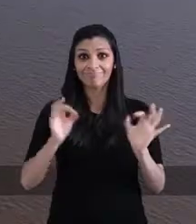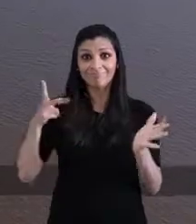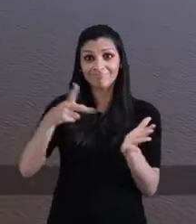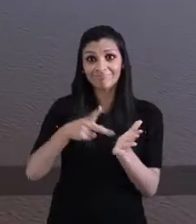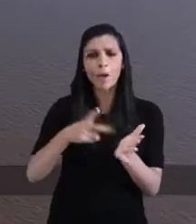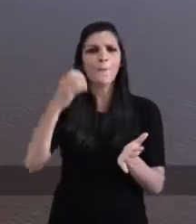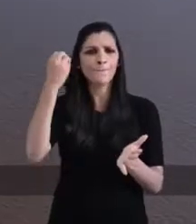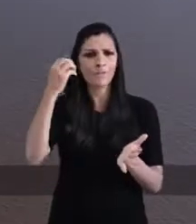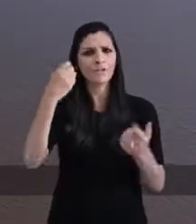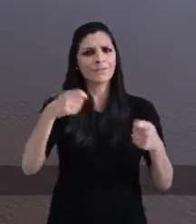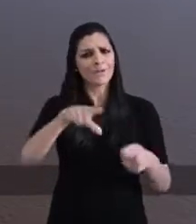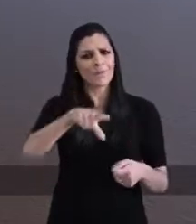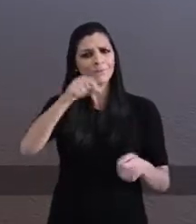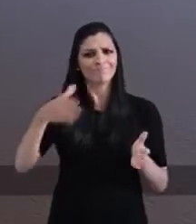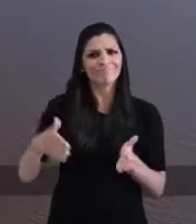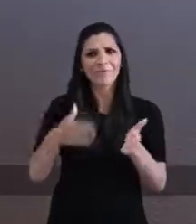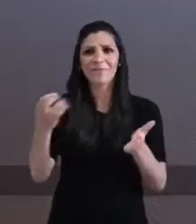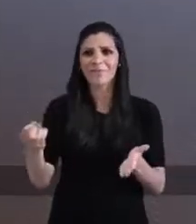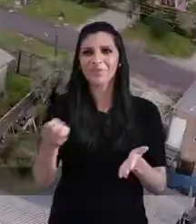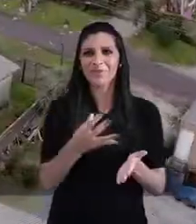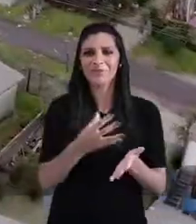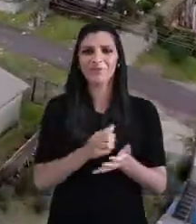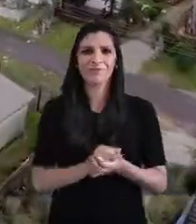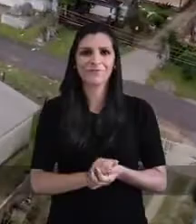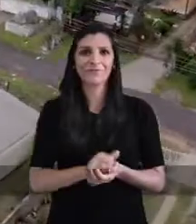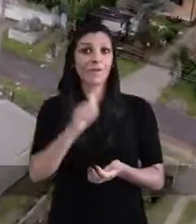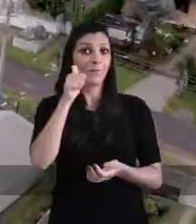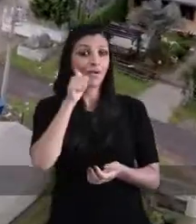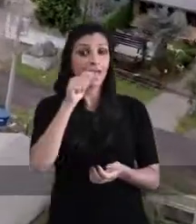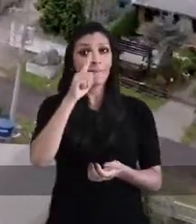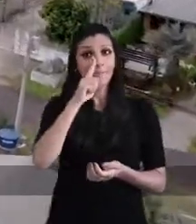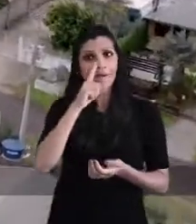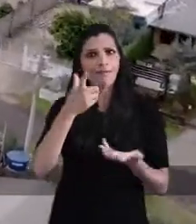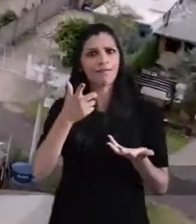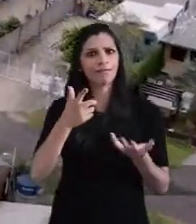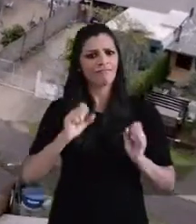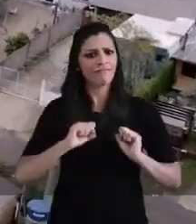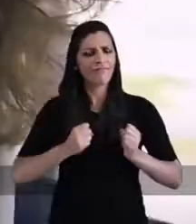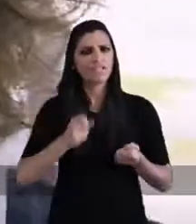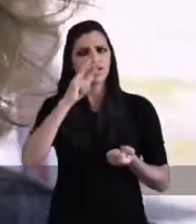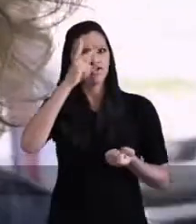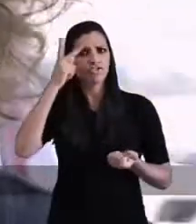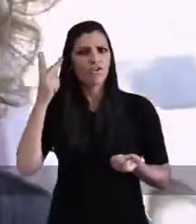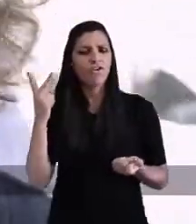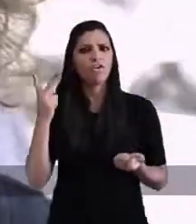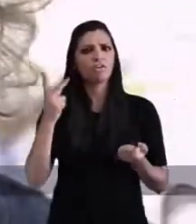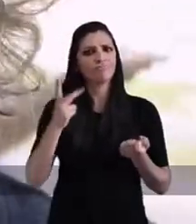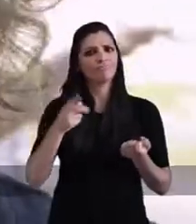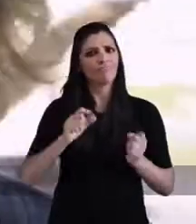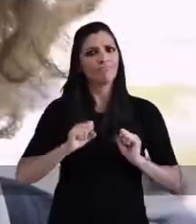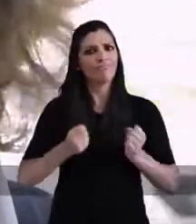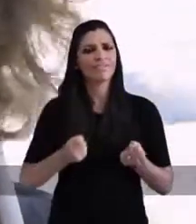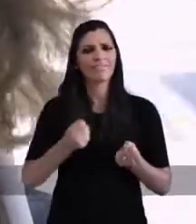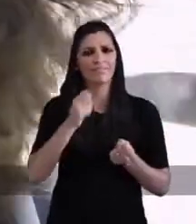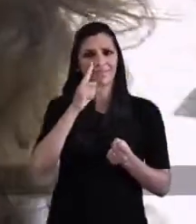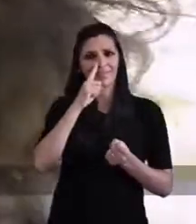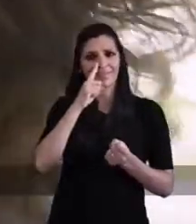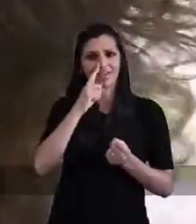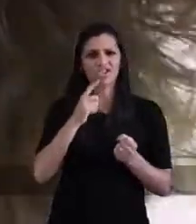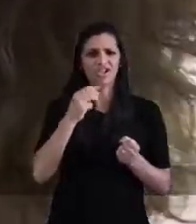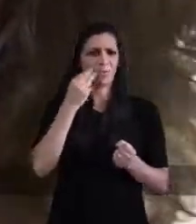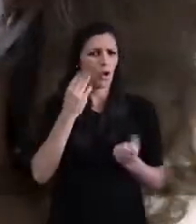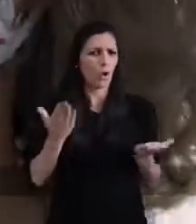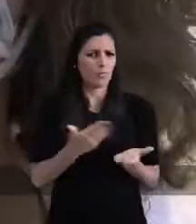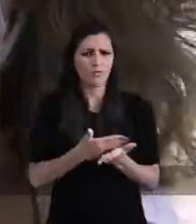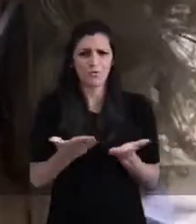da cidade. Para a mudança acontecer de verdade, Porto Alegre precisa escolher um caminho novo. Mulher, mãe, refez a sua história